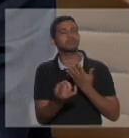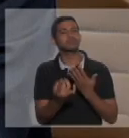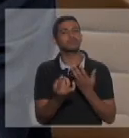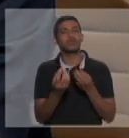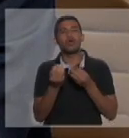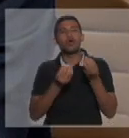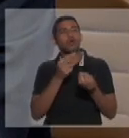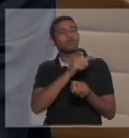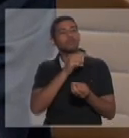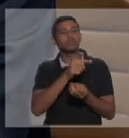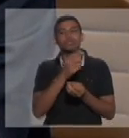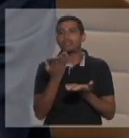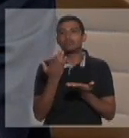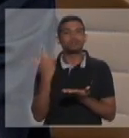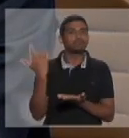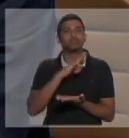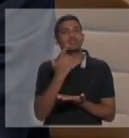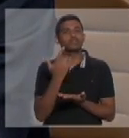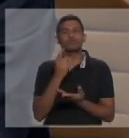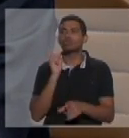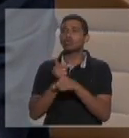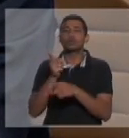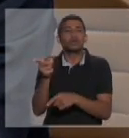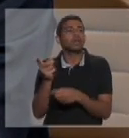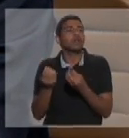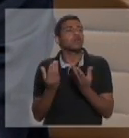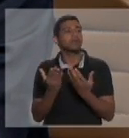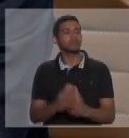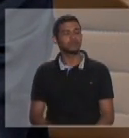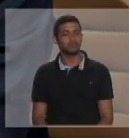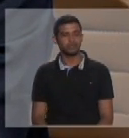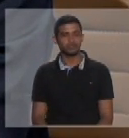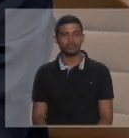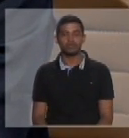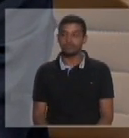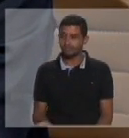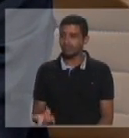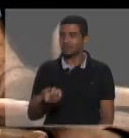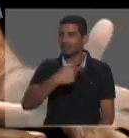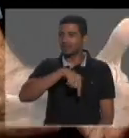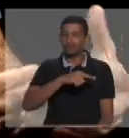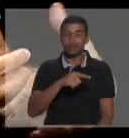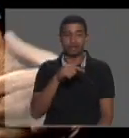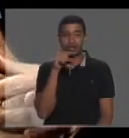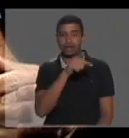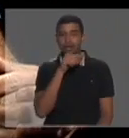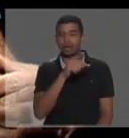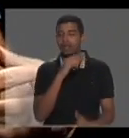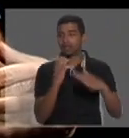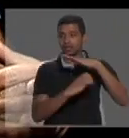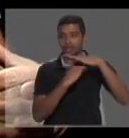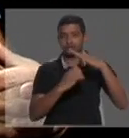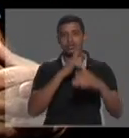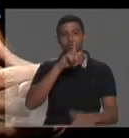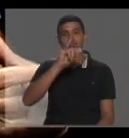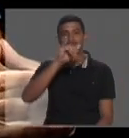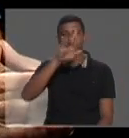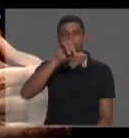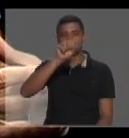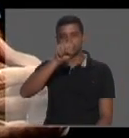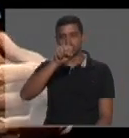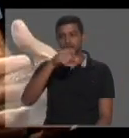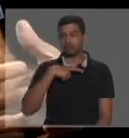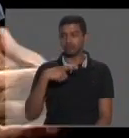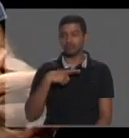você teve acesso, como você descobriu essa tese? Nós fazíamos na produtora, na Giros,